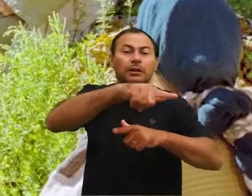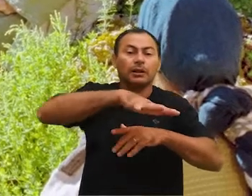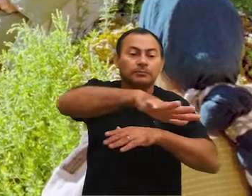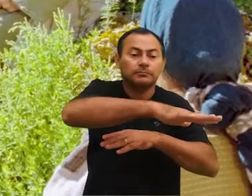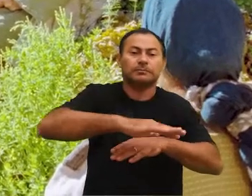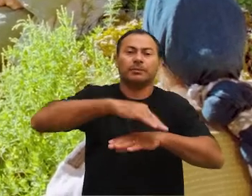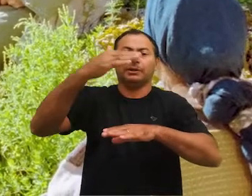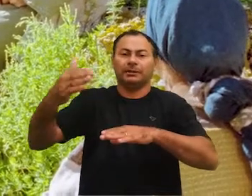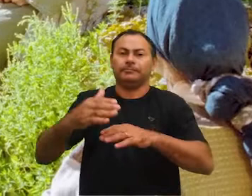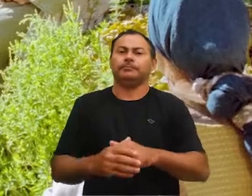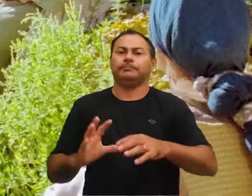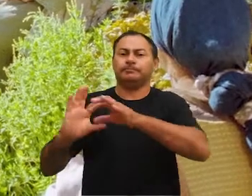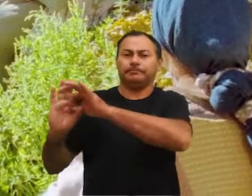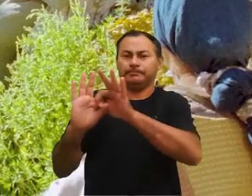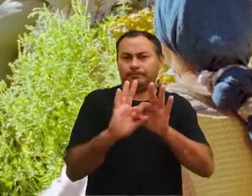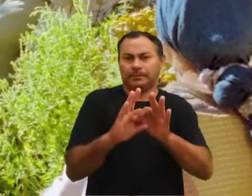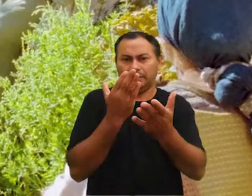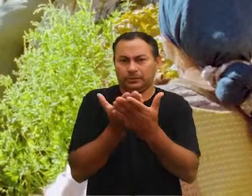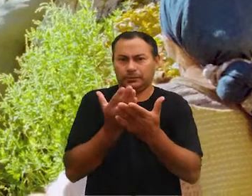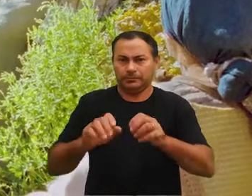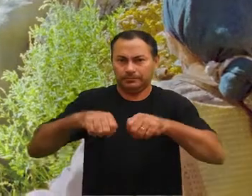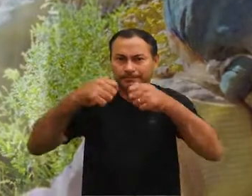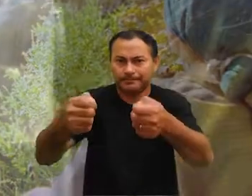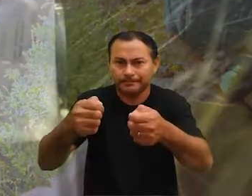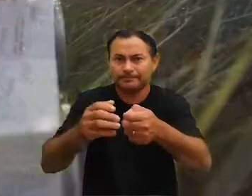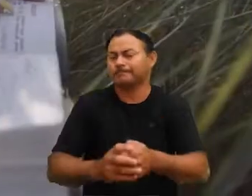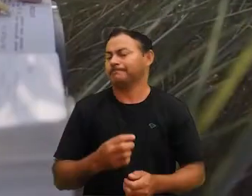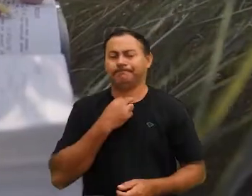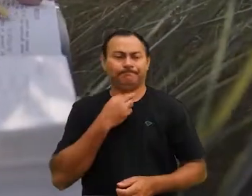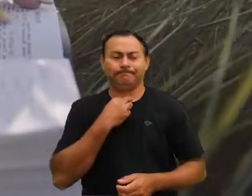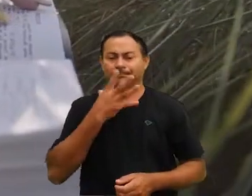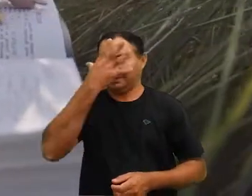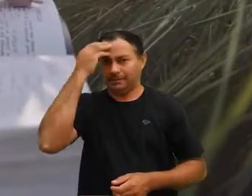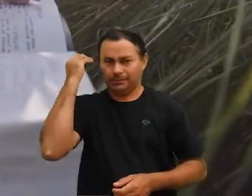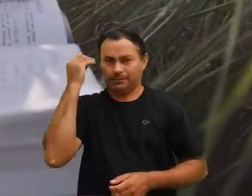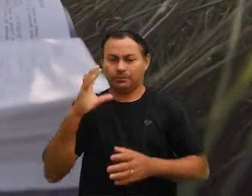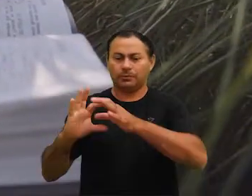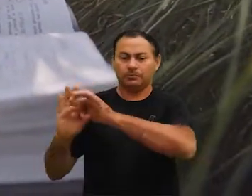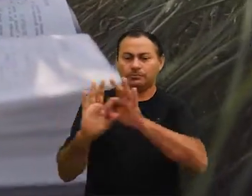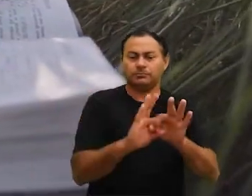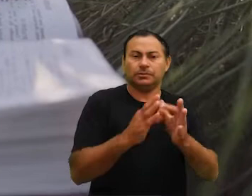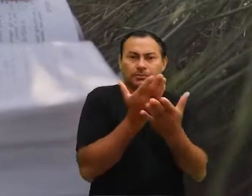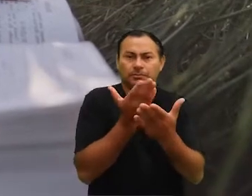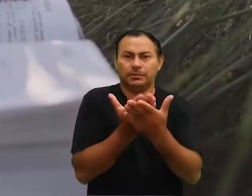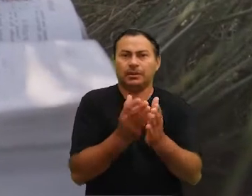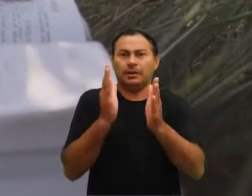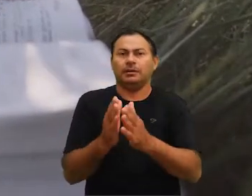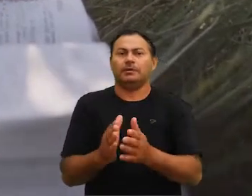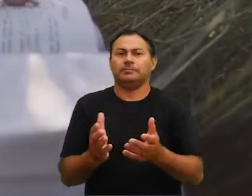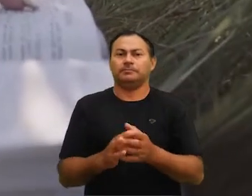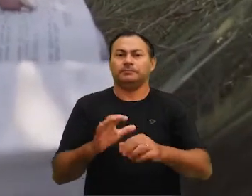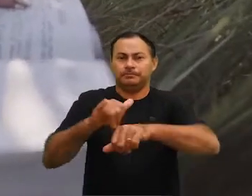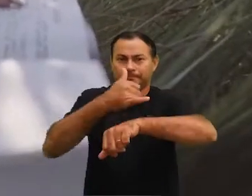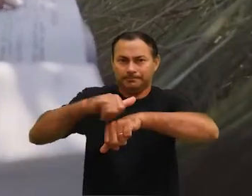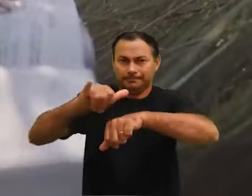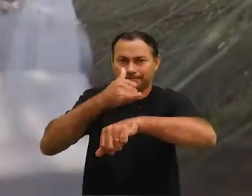montanha. Este foi o contexto no qual este estudo foi dado. Não podemos nos esquecer que o contexto deste estudo foi parte de uma